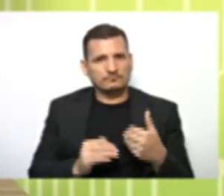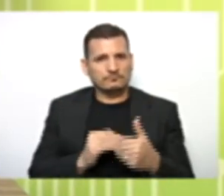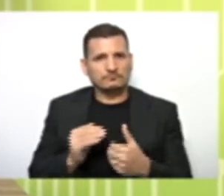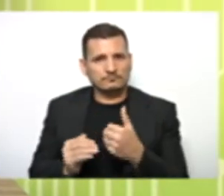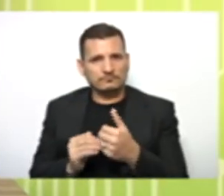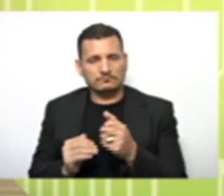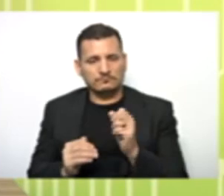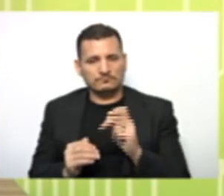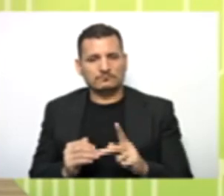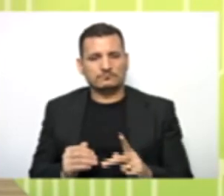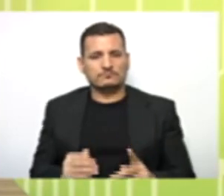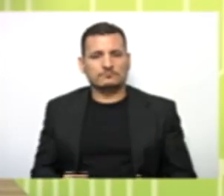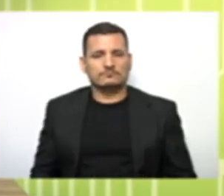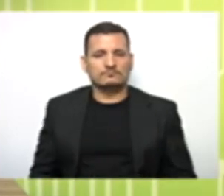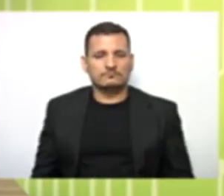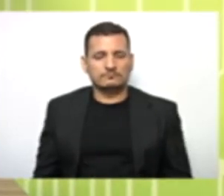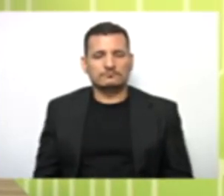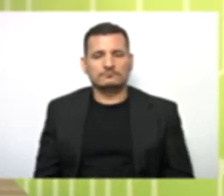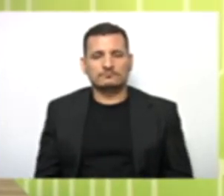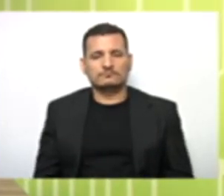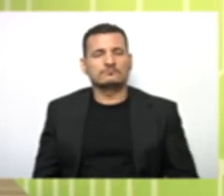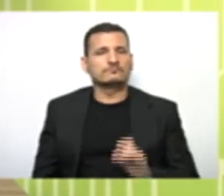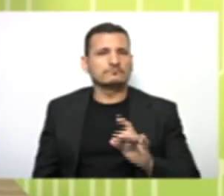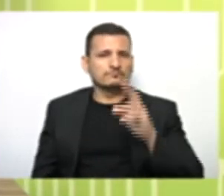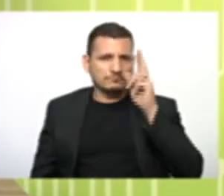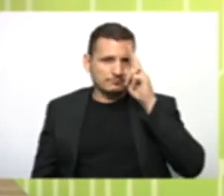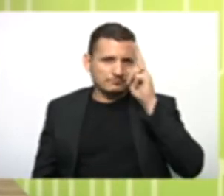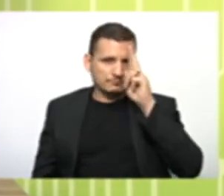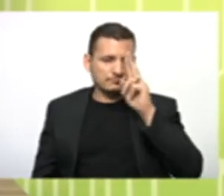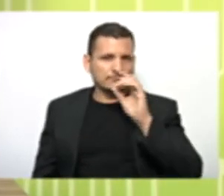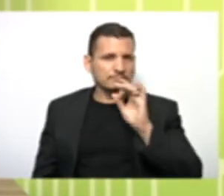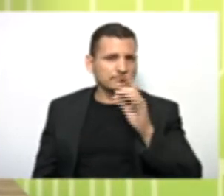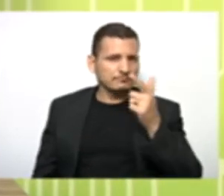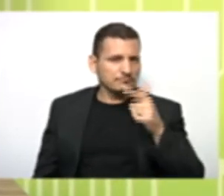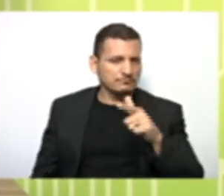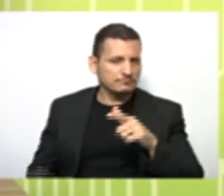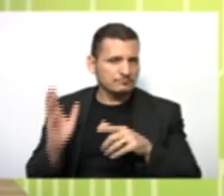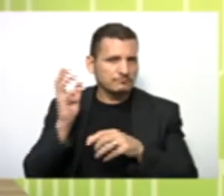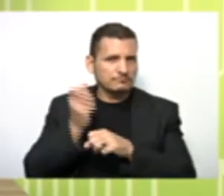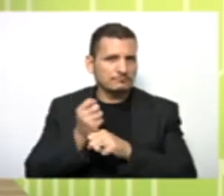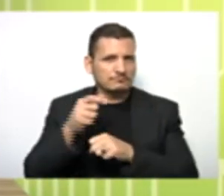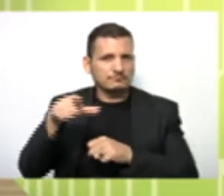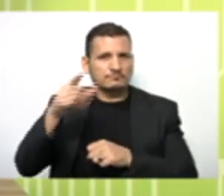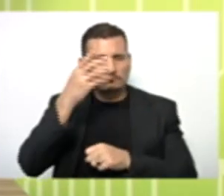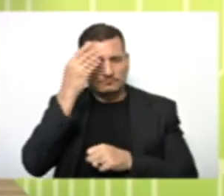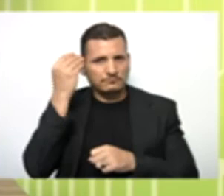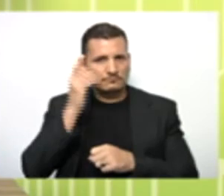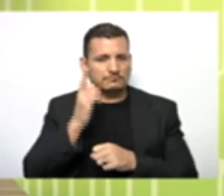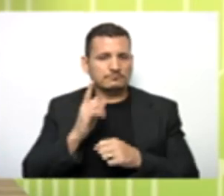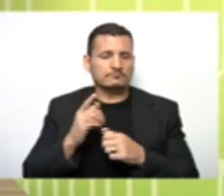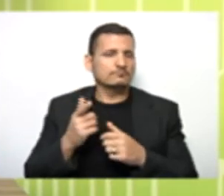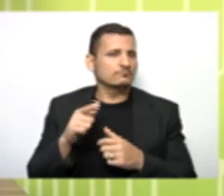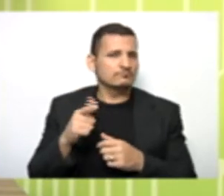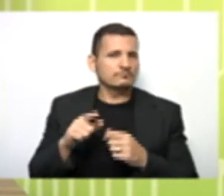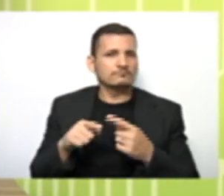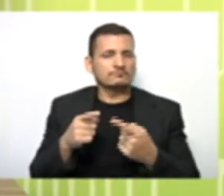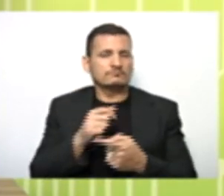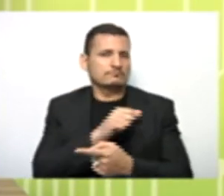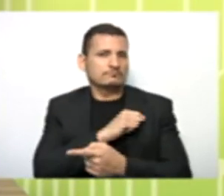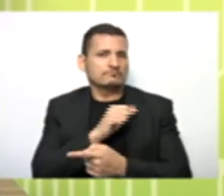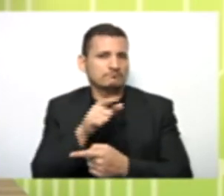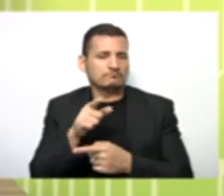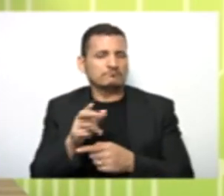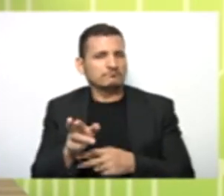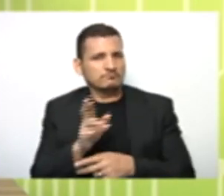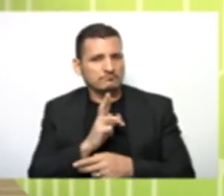retomar rapidamente aí, para não deixar passar em branco esse levantamento. Isso é muito interessante, né? Que não tinha questão, mas a aluna fez